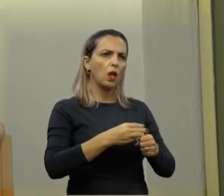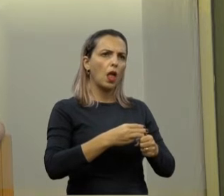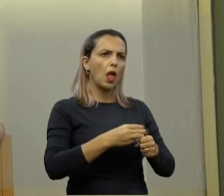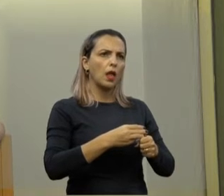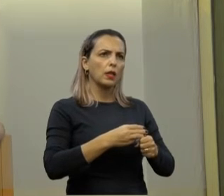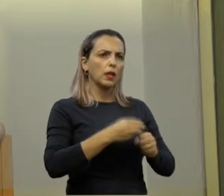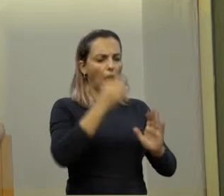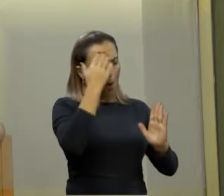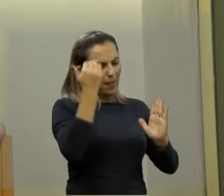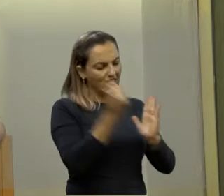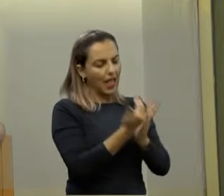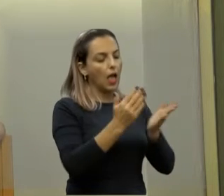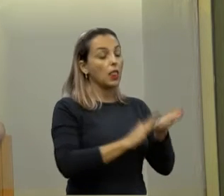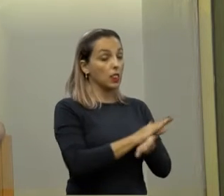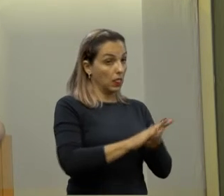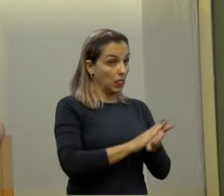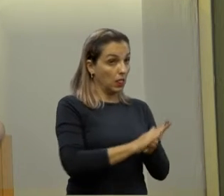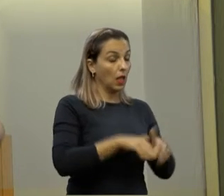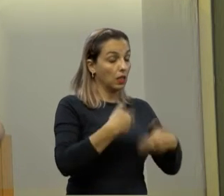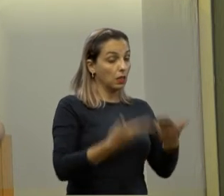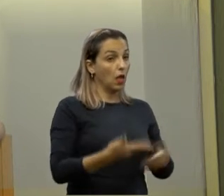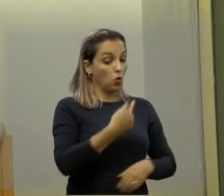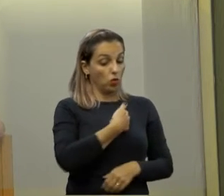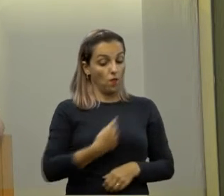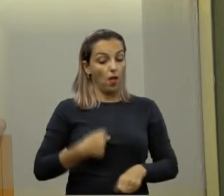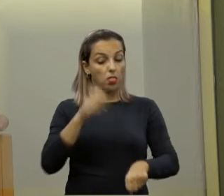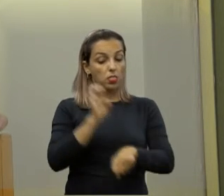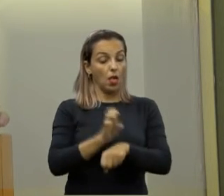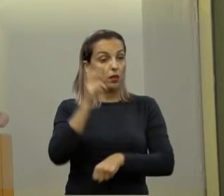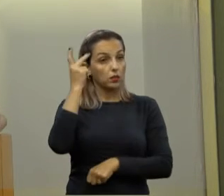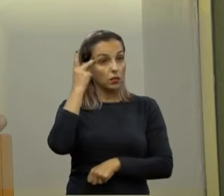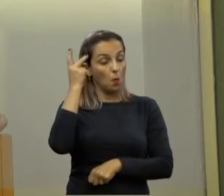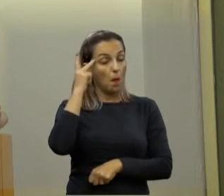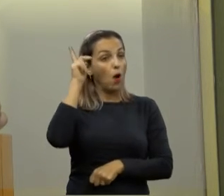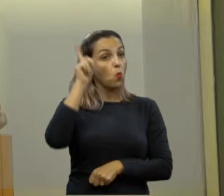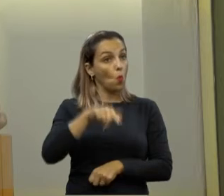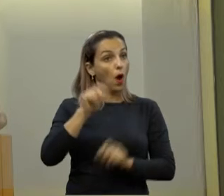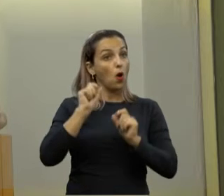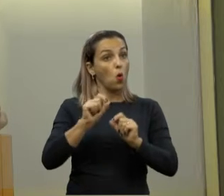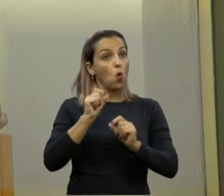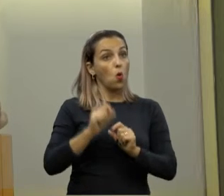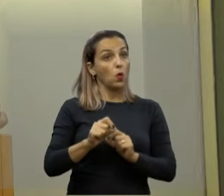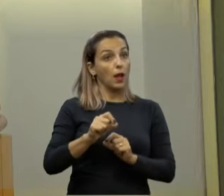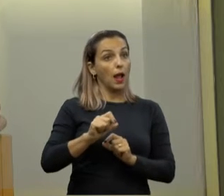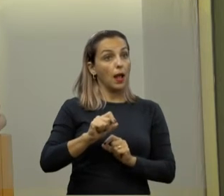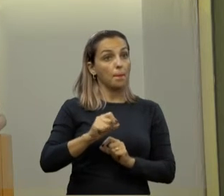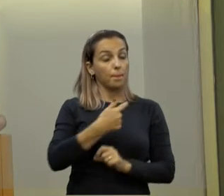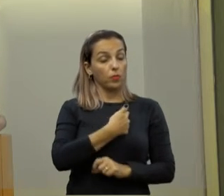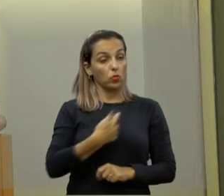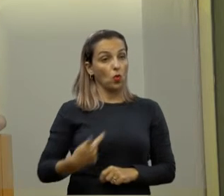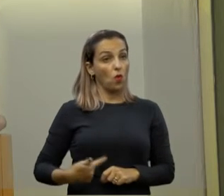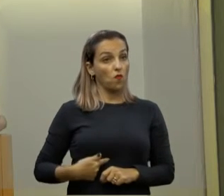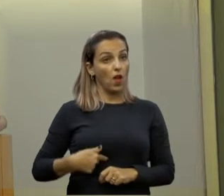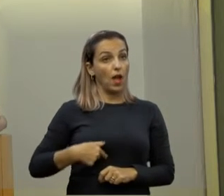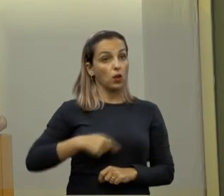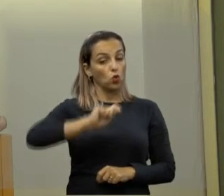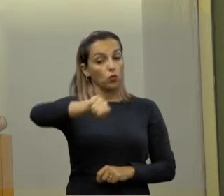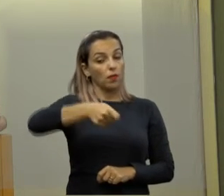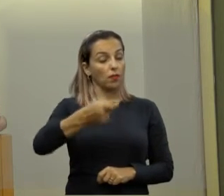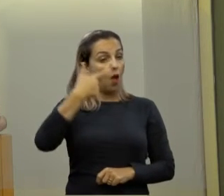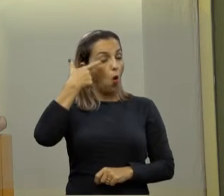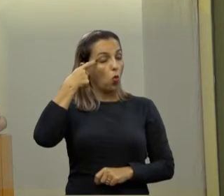aqui nessa Tribuna então o Governo do Estado de São Paulo ao tal qual o governador Dória é o gestor